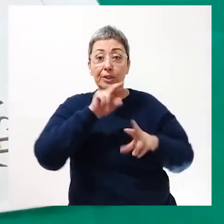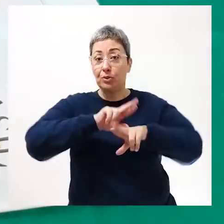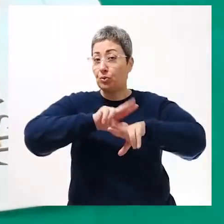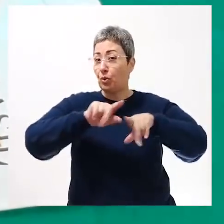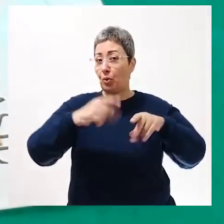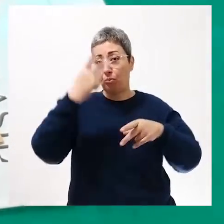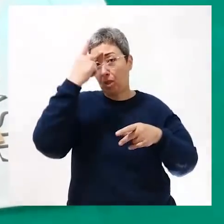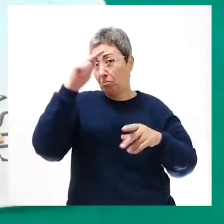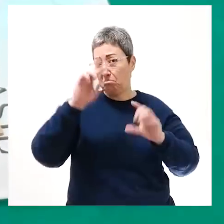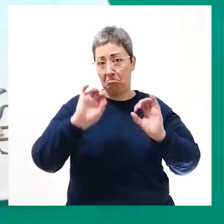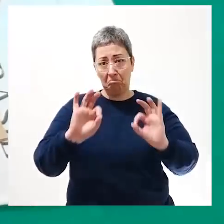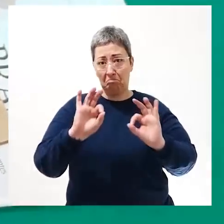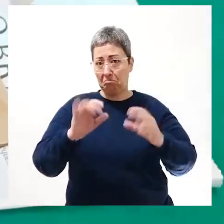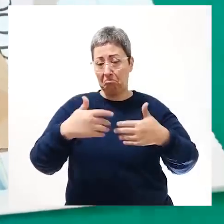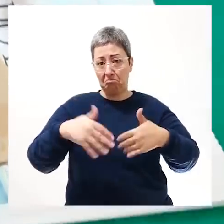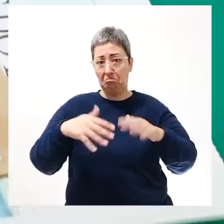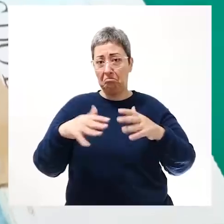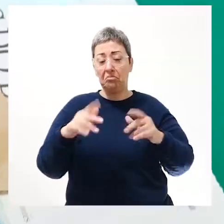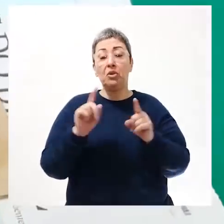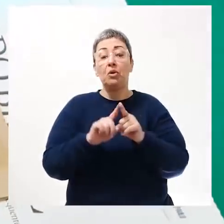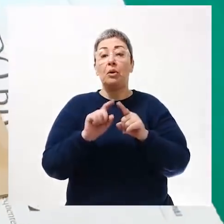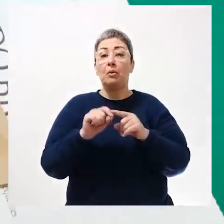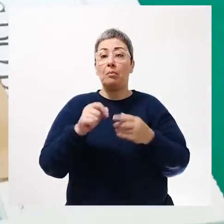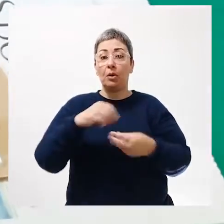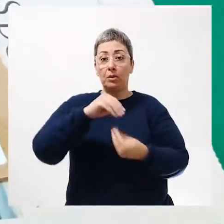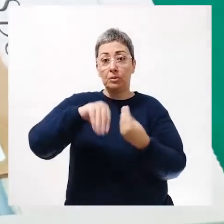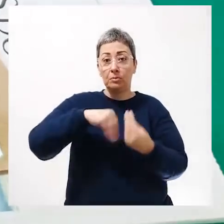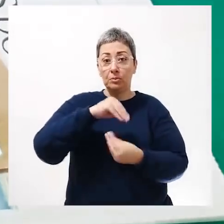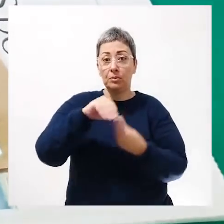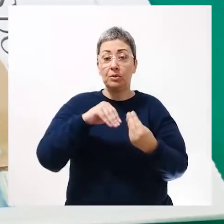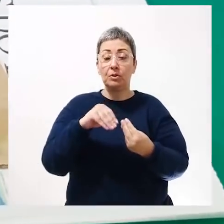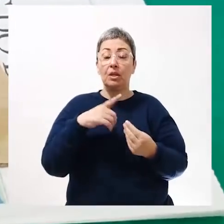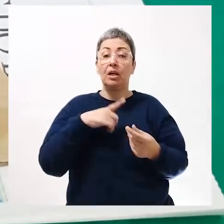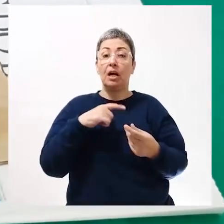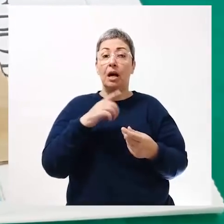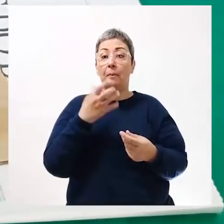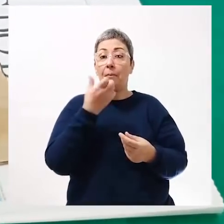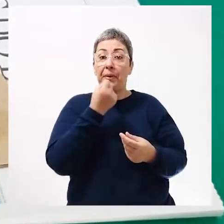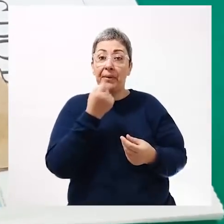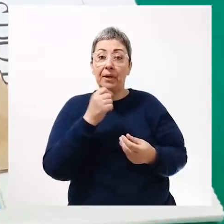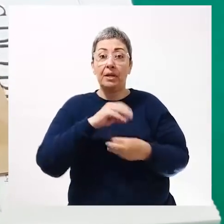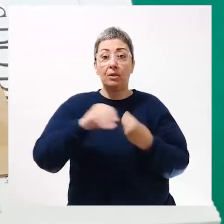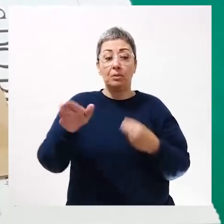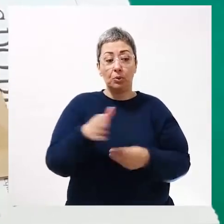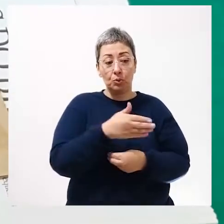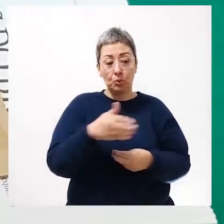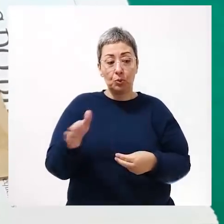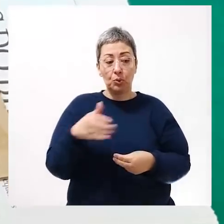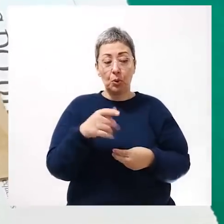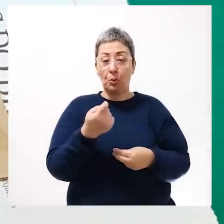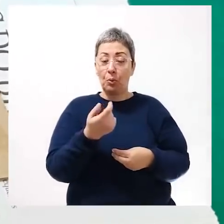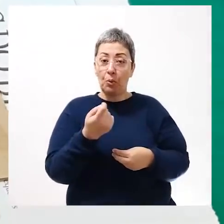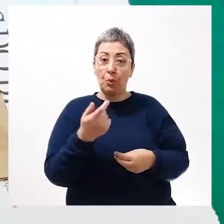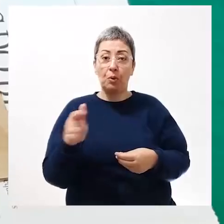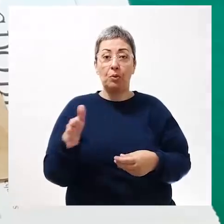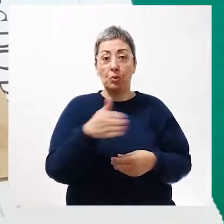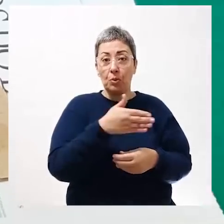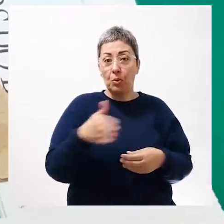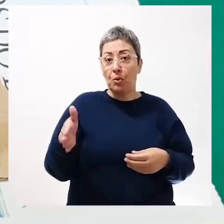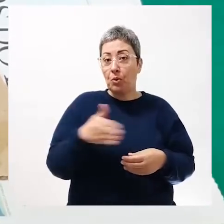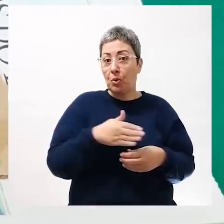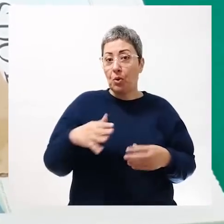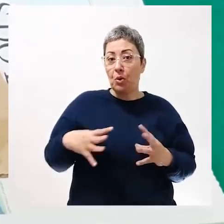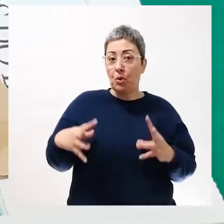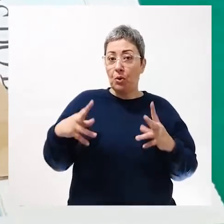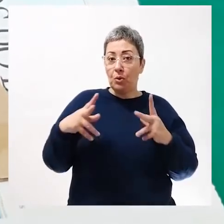que quiser. Eu posso misturar aqui um pouquinho da tinta branca aqui. Então, eu vou pôr um pouquinho lá, tá vendo?